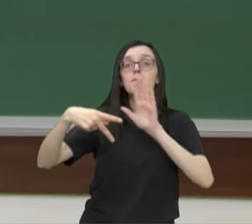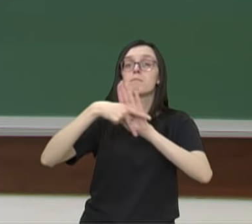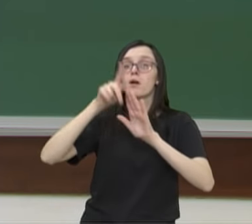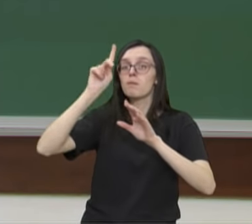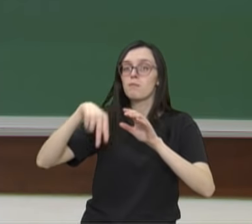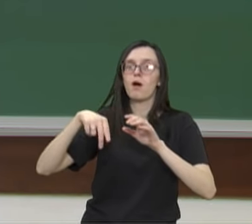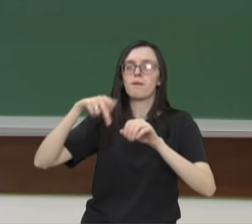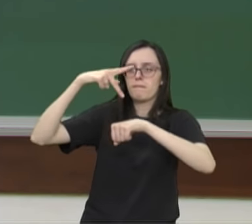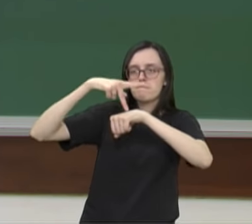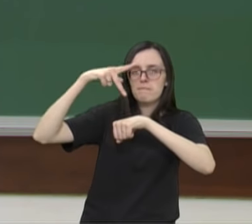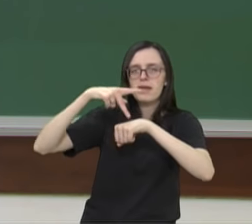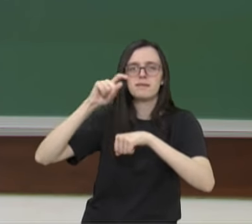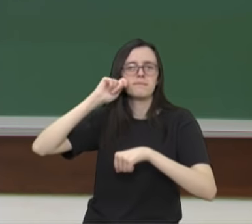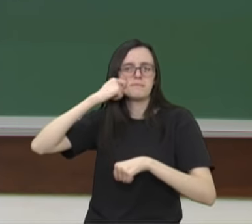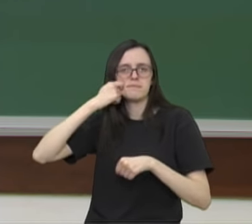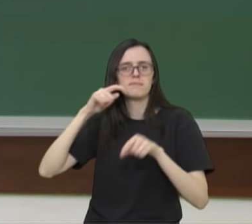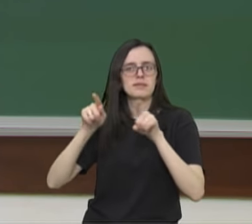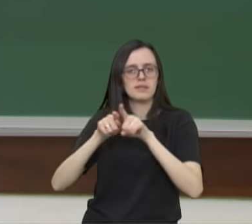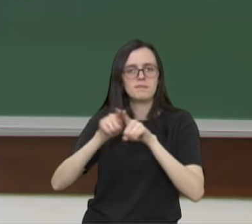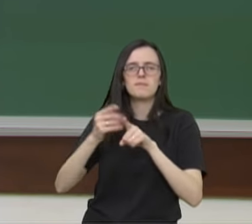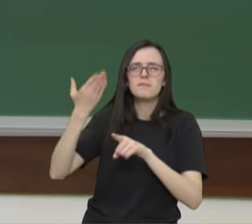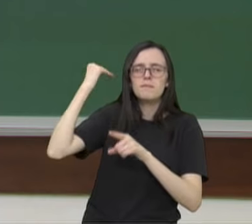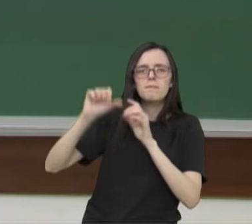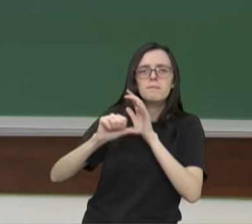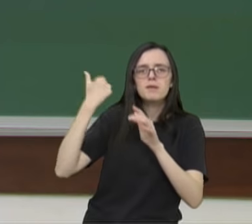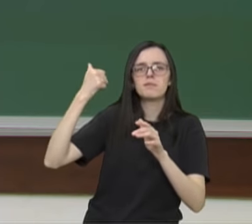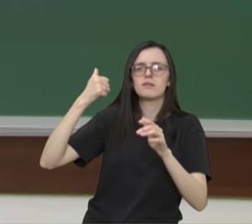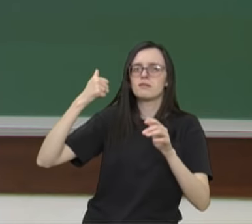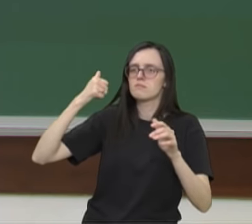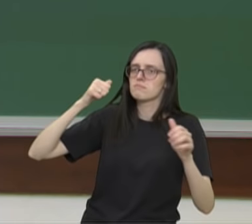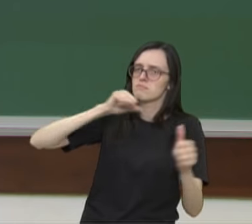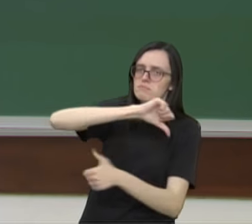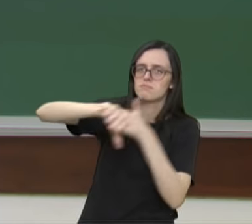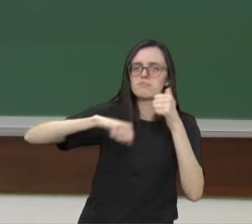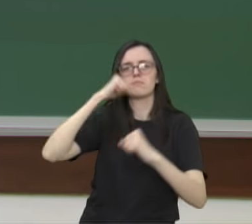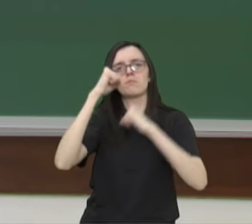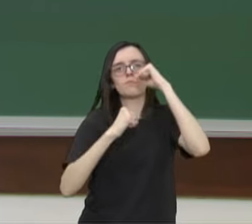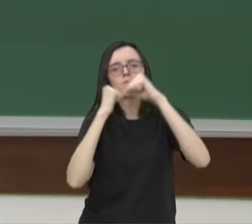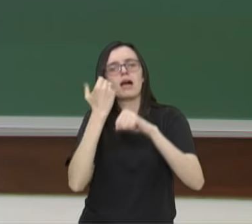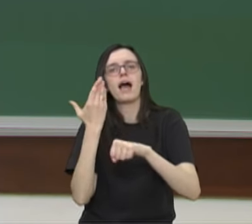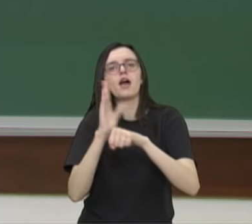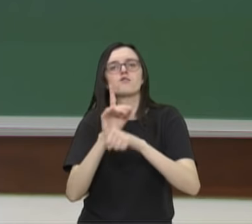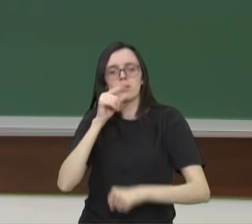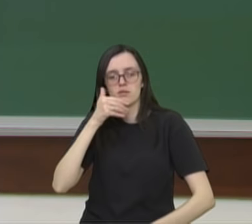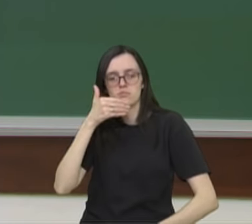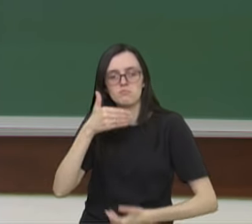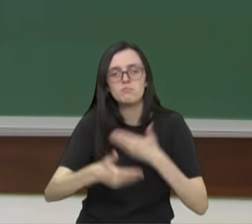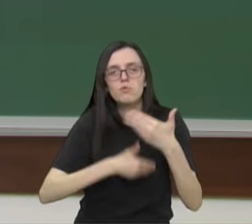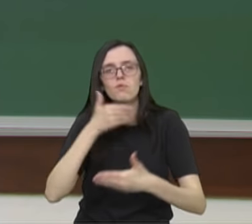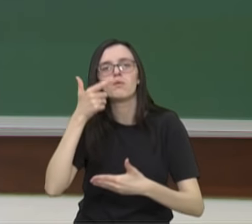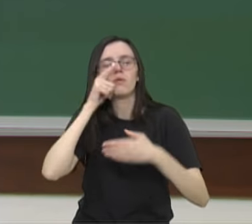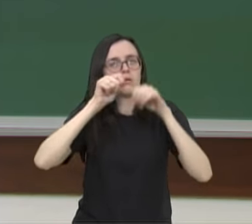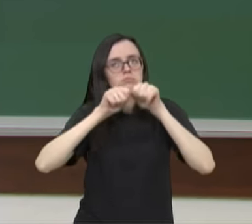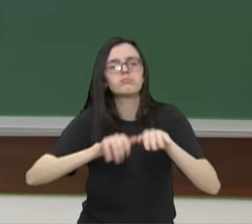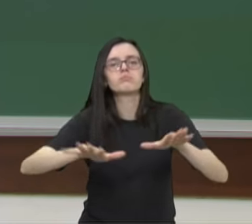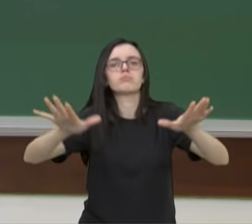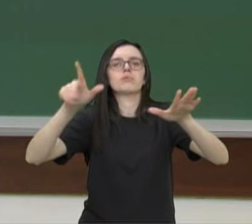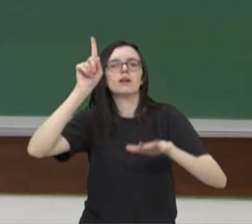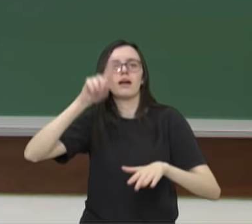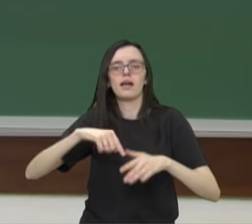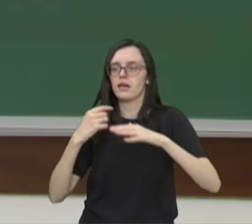jazidas de carvão no no momento daquela primeira revolução industrial que ajudaram nesse processo de incentivar uma grande produção